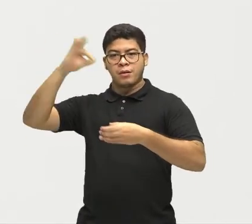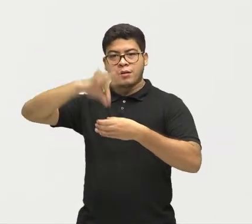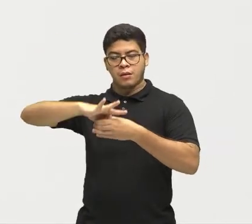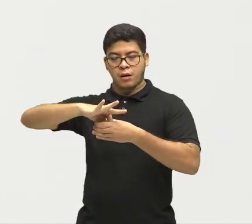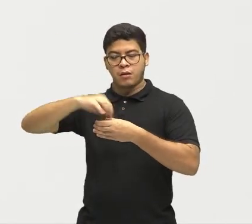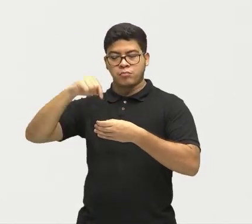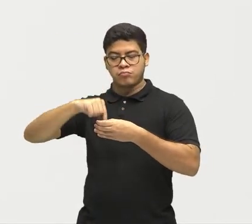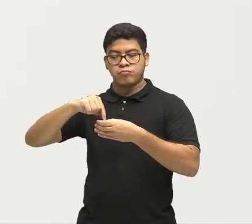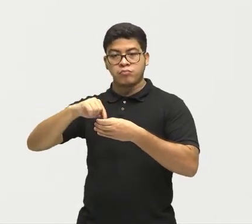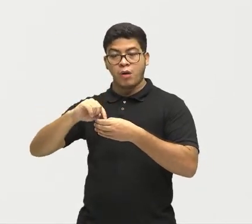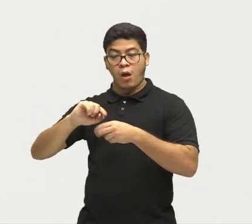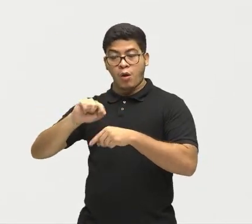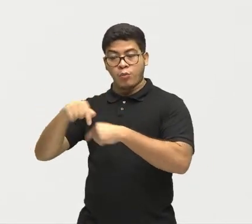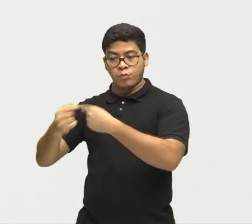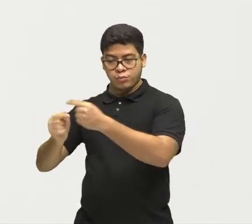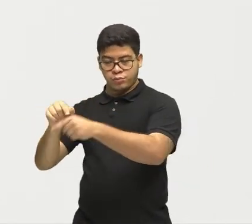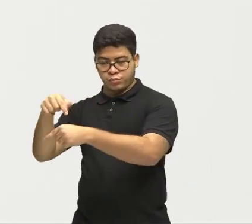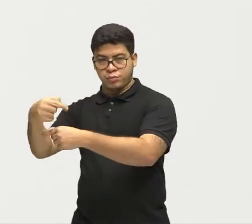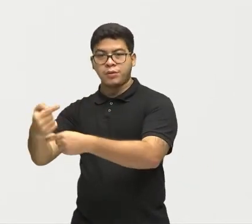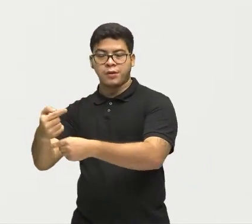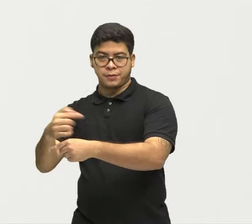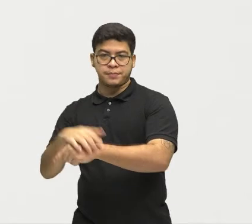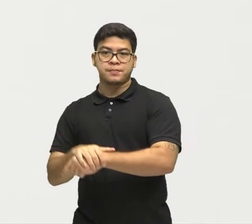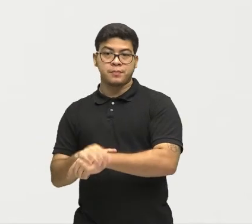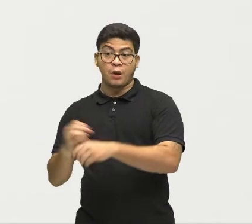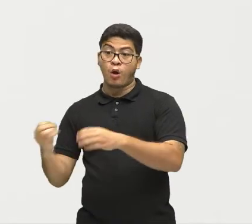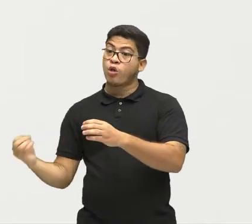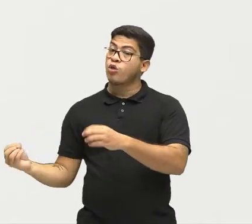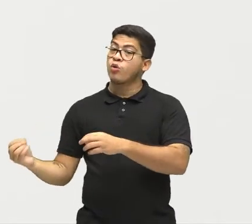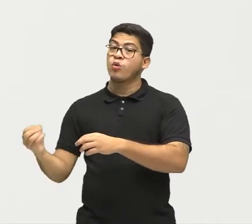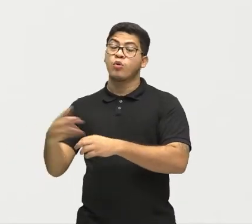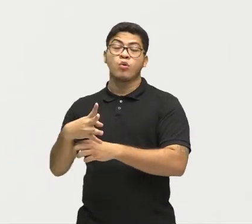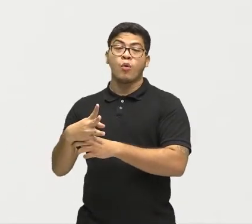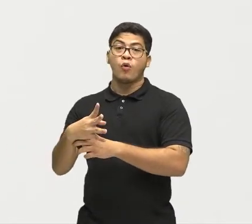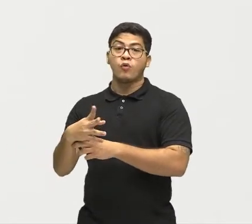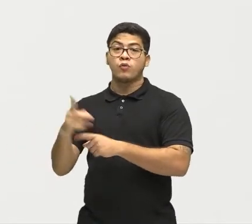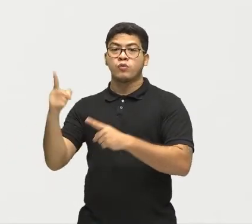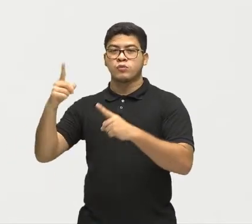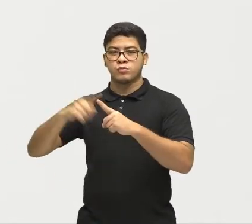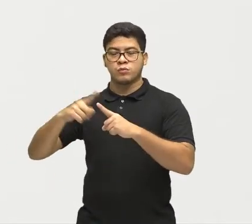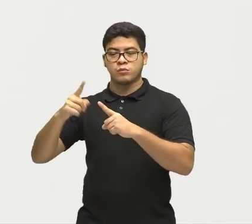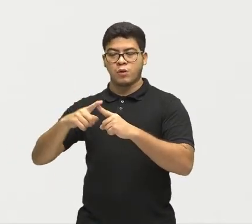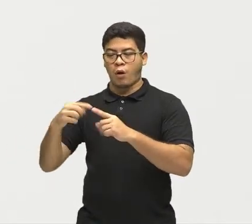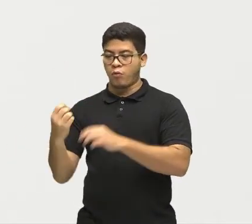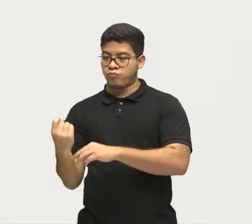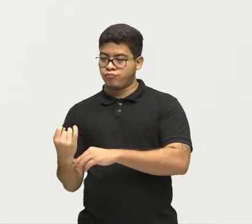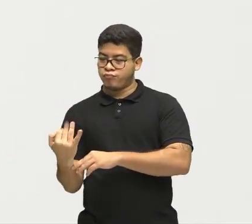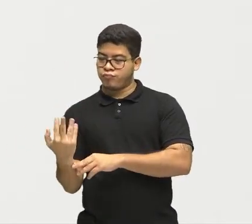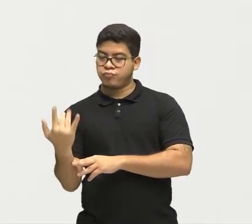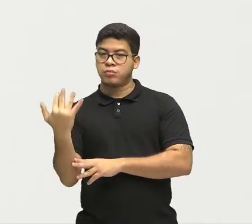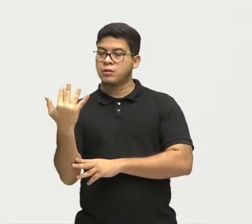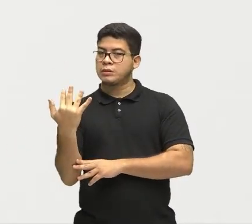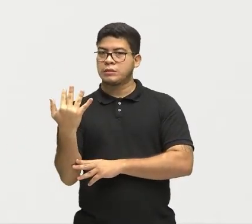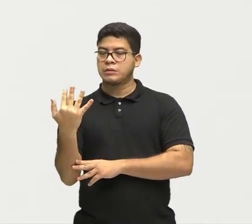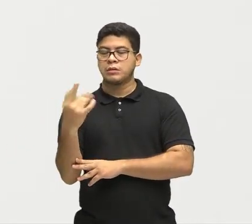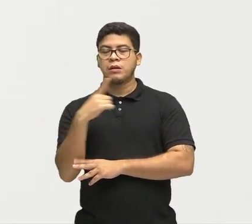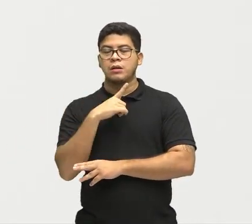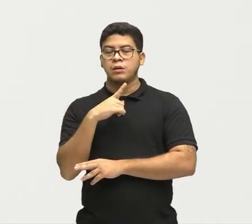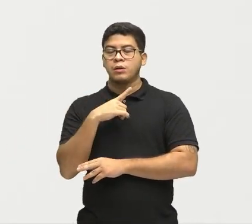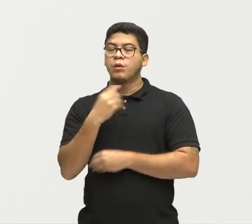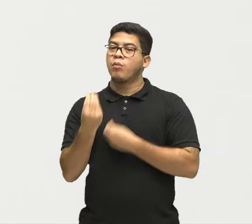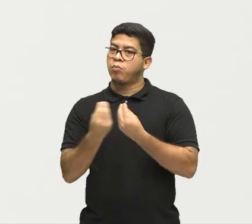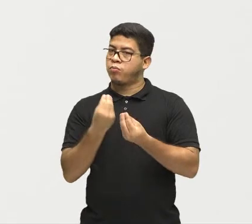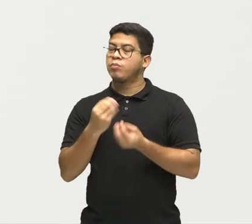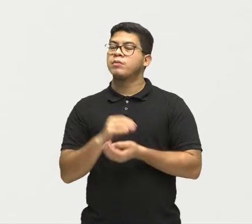criação de uma nova espécie, de um novo representante dessa espécie, não uma nova espécie, mas um novo representante